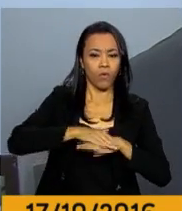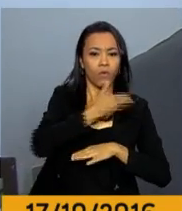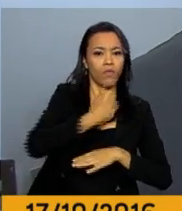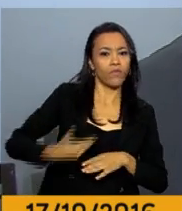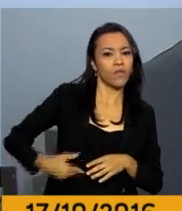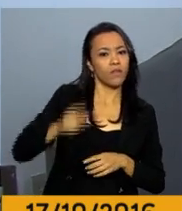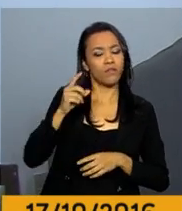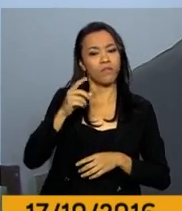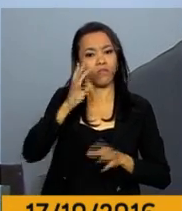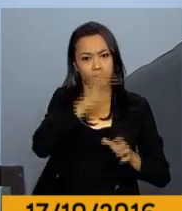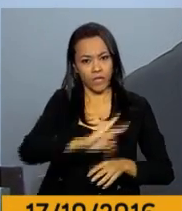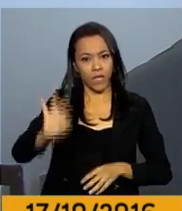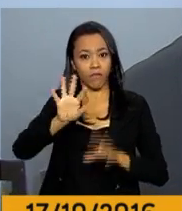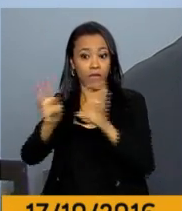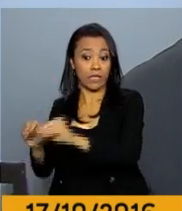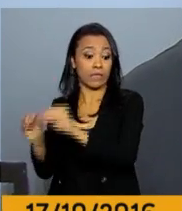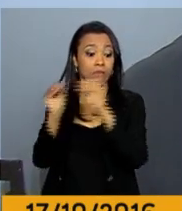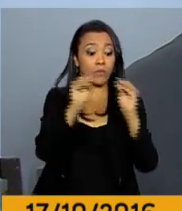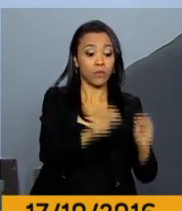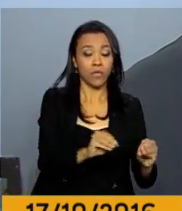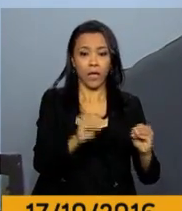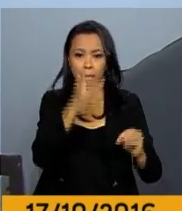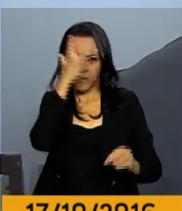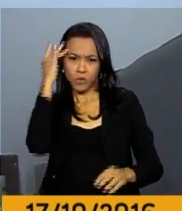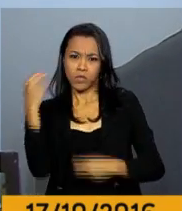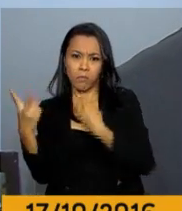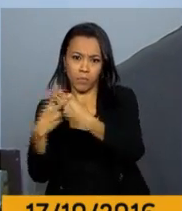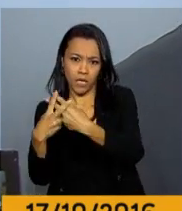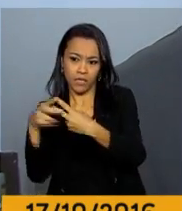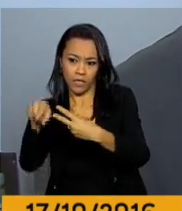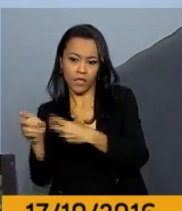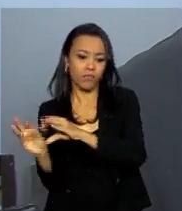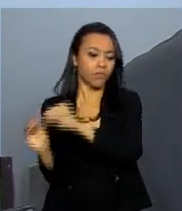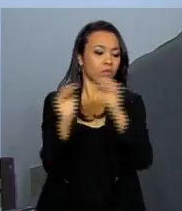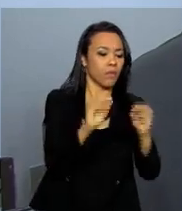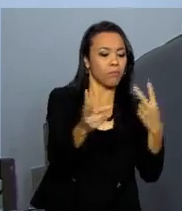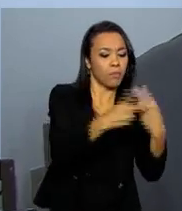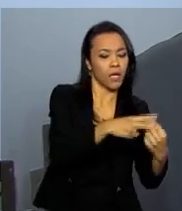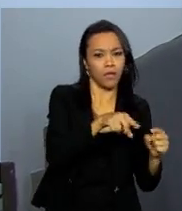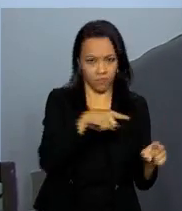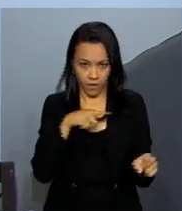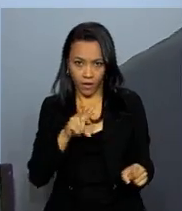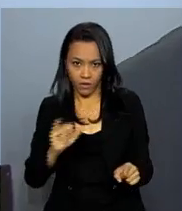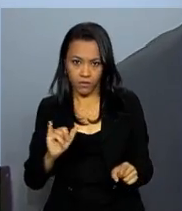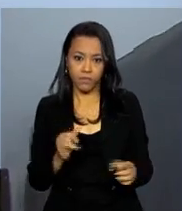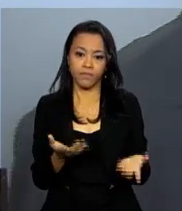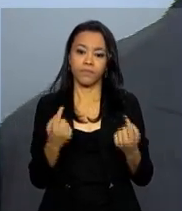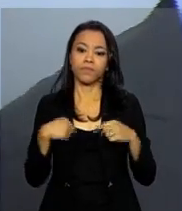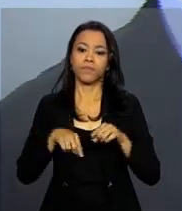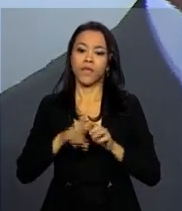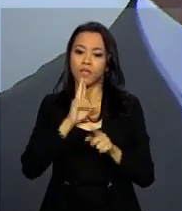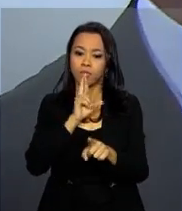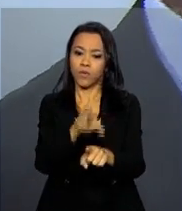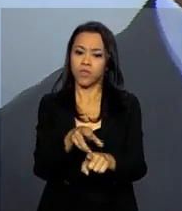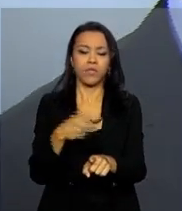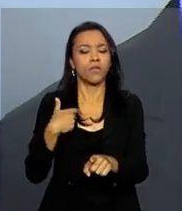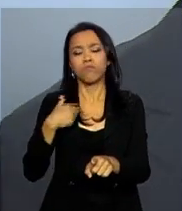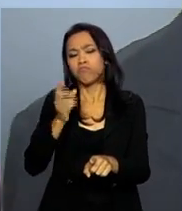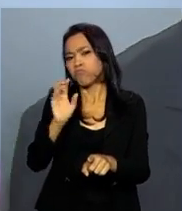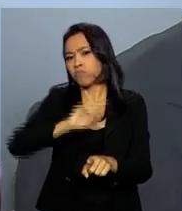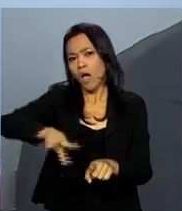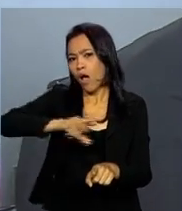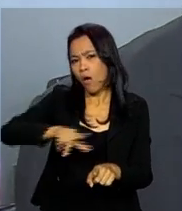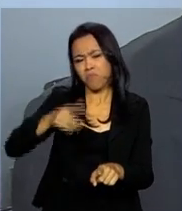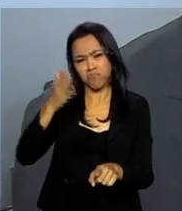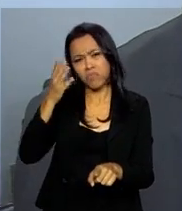transferir presos para unidades federais. Não houve, por enquanto, pedido. Nós estamos analisando as 18